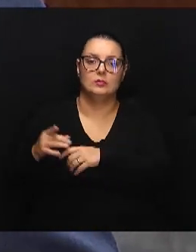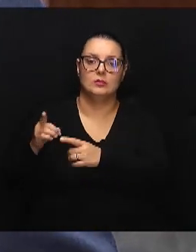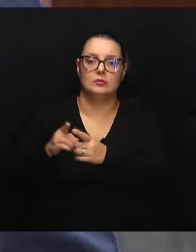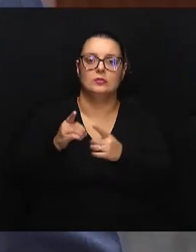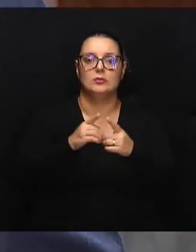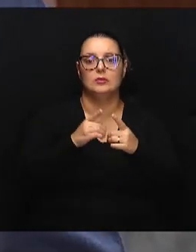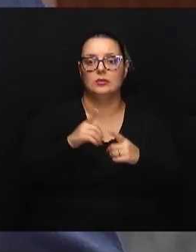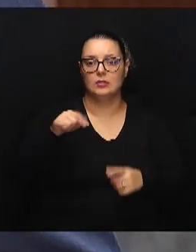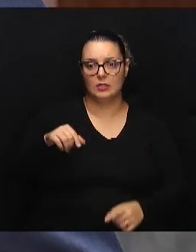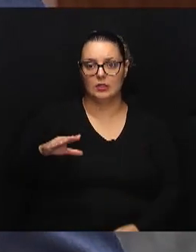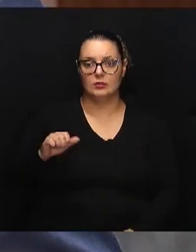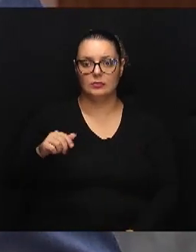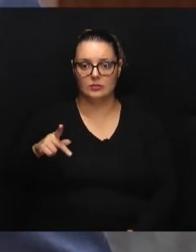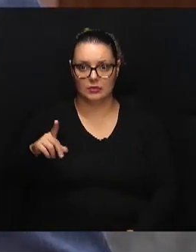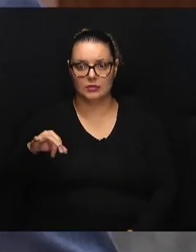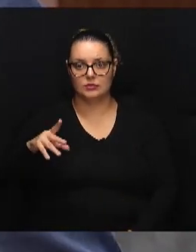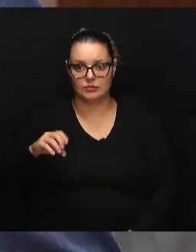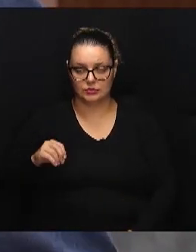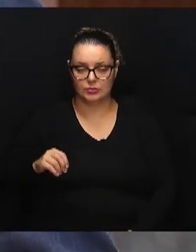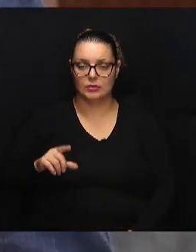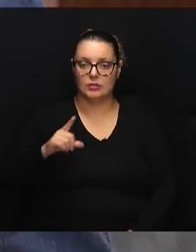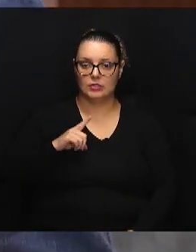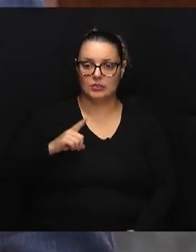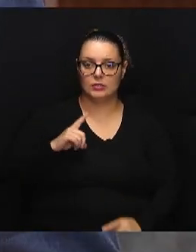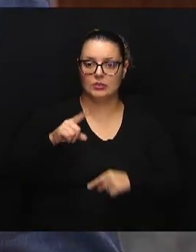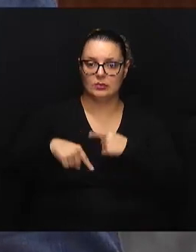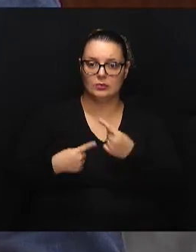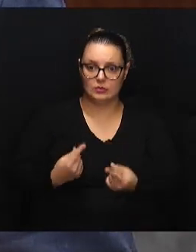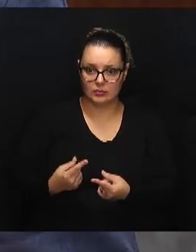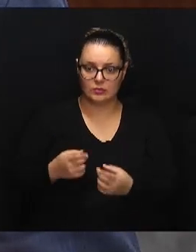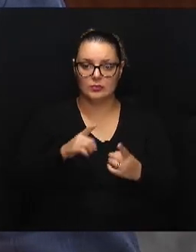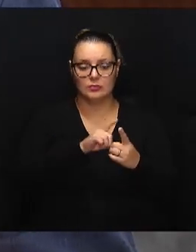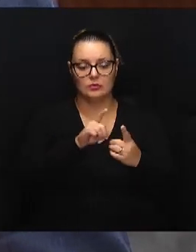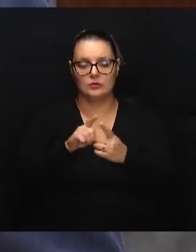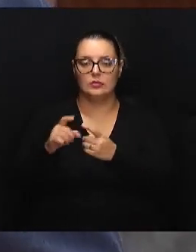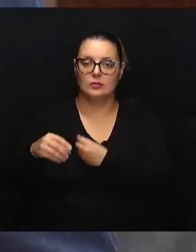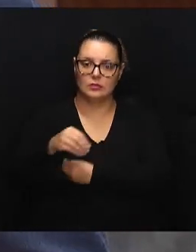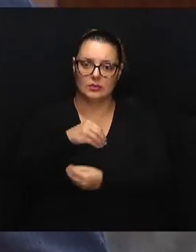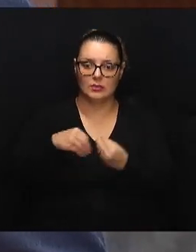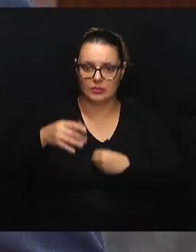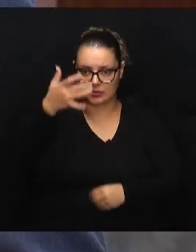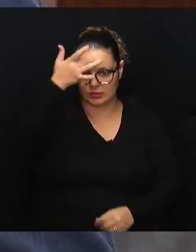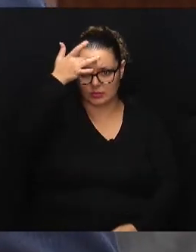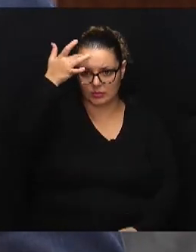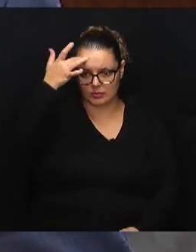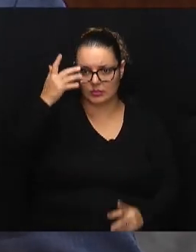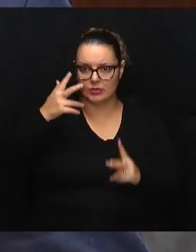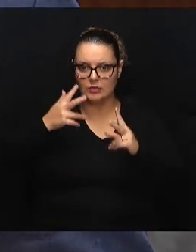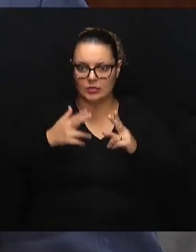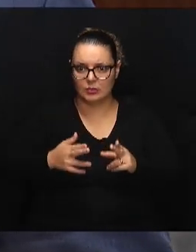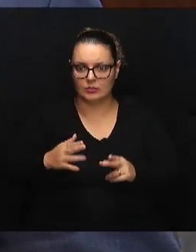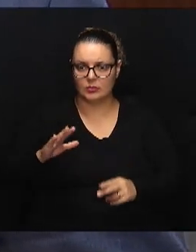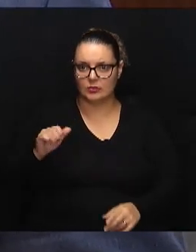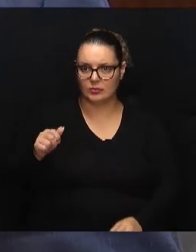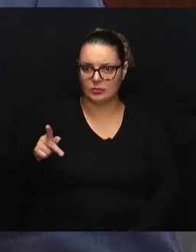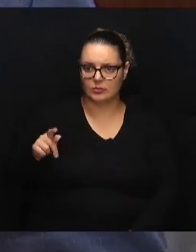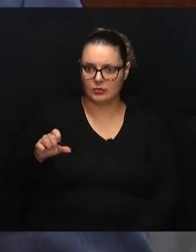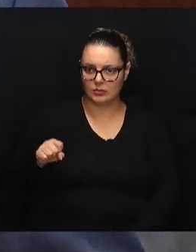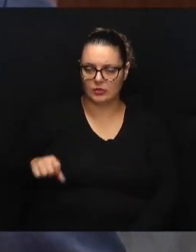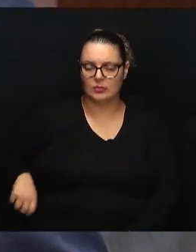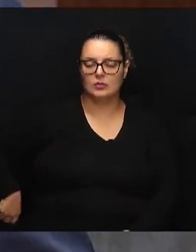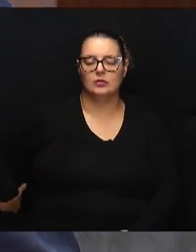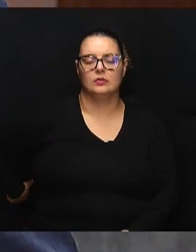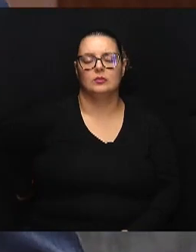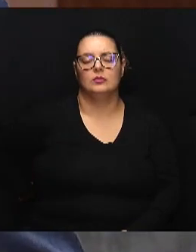no Cândido Ferreira. Lembrando que existem os outros braços que envolvem a saúde mental, como é a questão dos CAPs, do